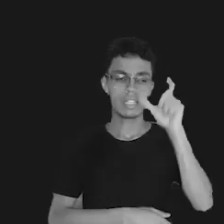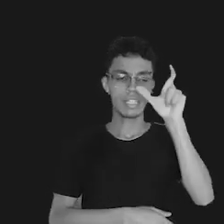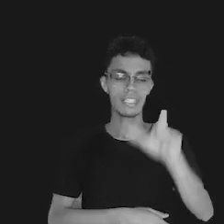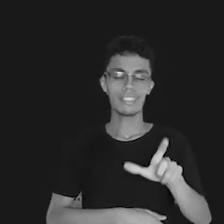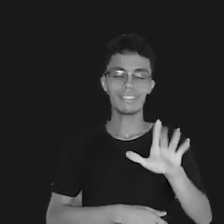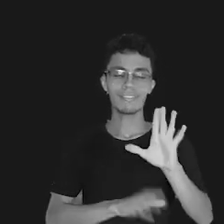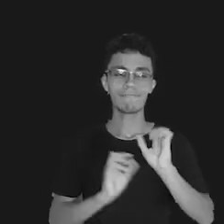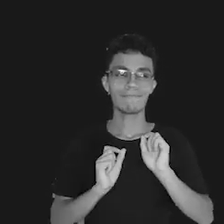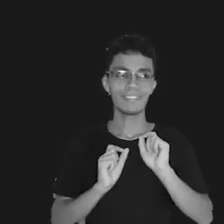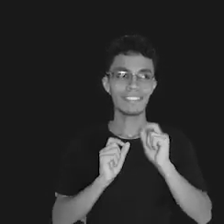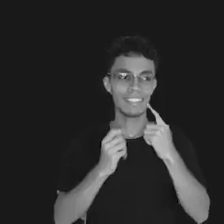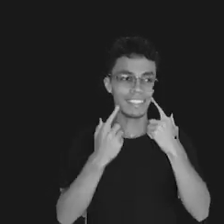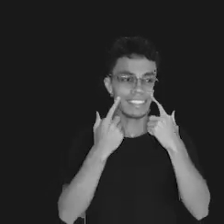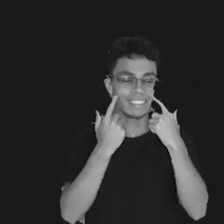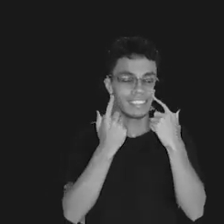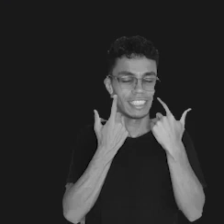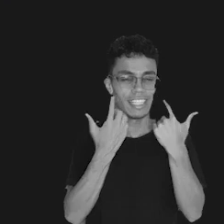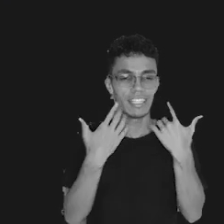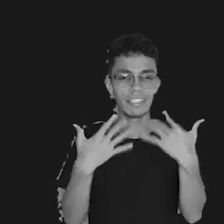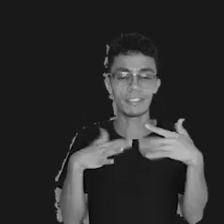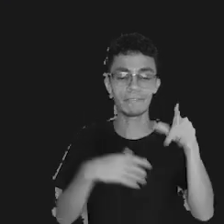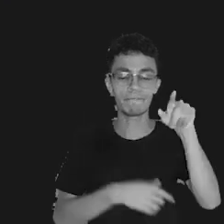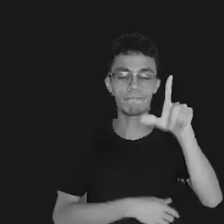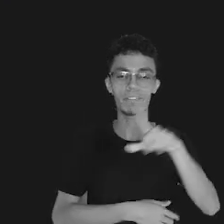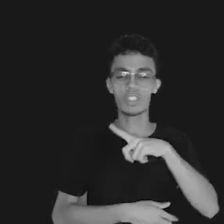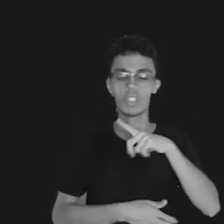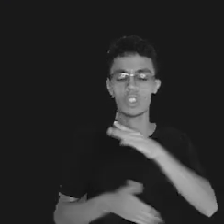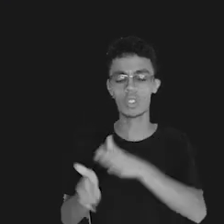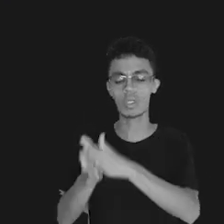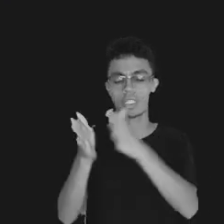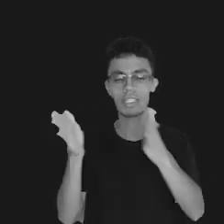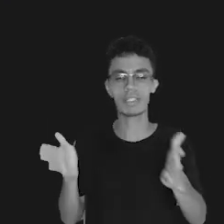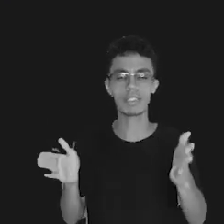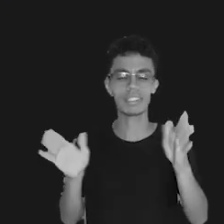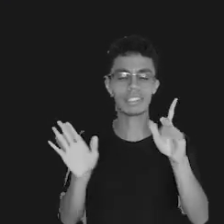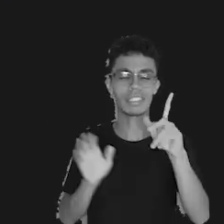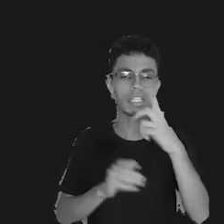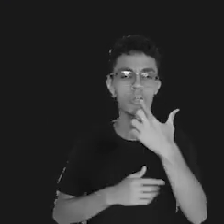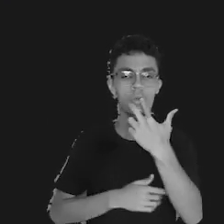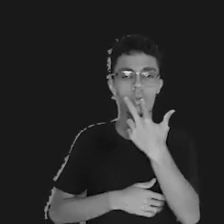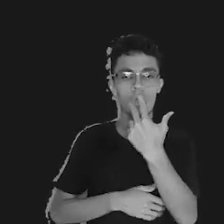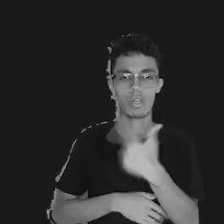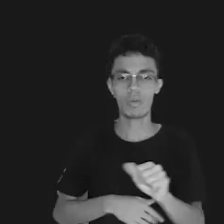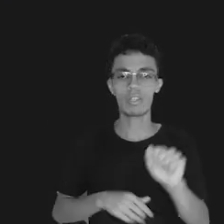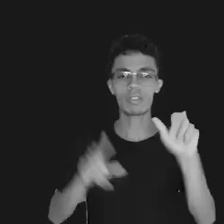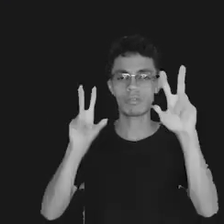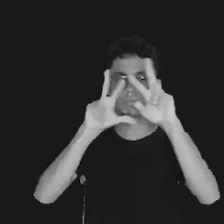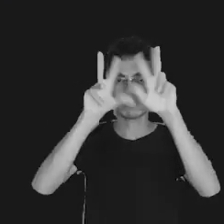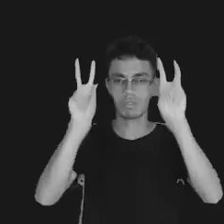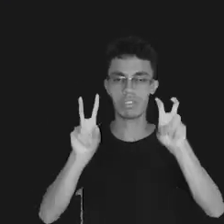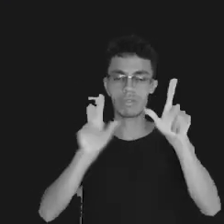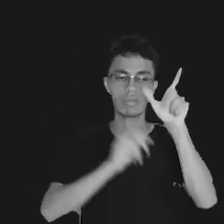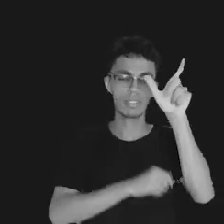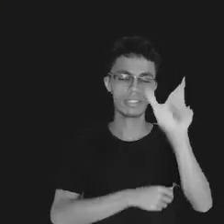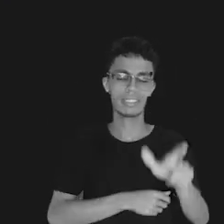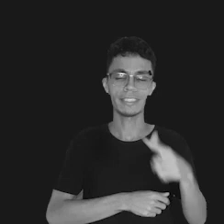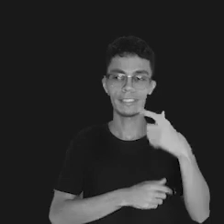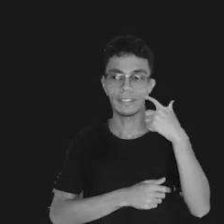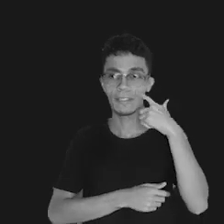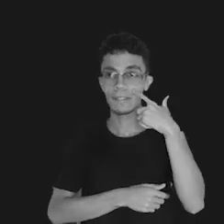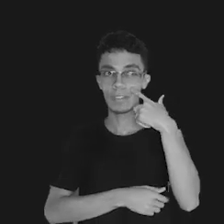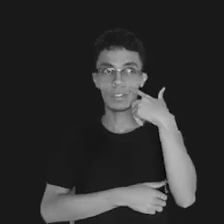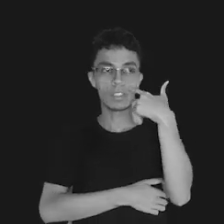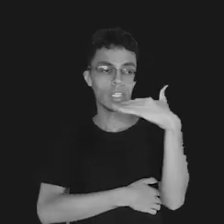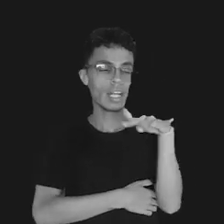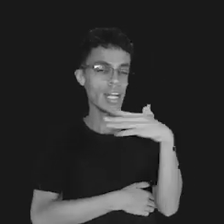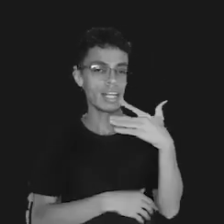é uma grande obsessiva, né? Ela tinha períodos em que ela mergulhava em linguagens, em temas, e ela ficava obcecada com